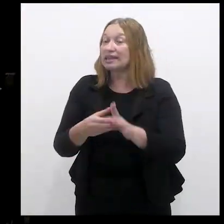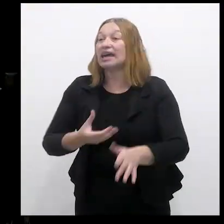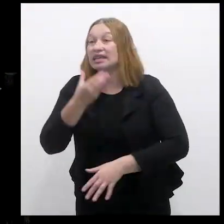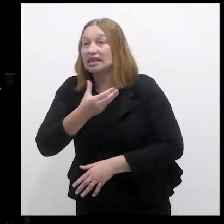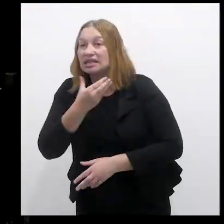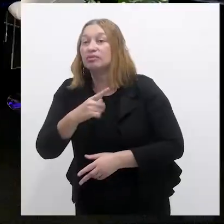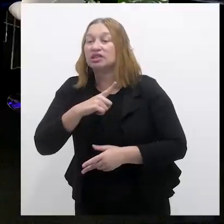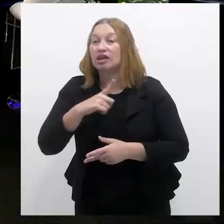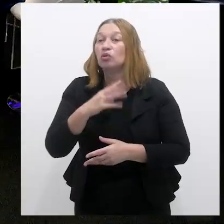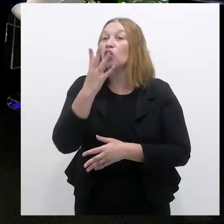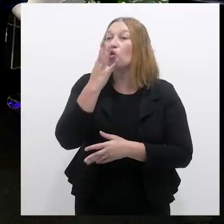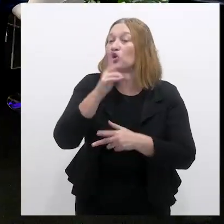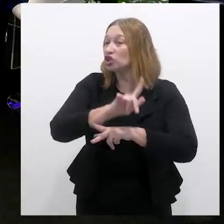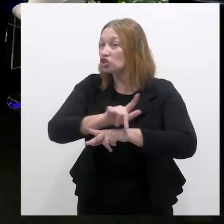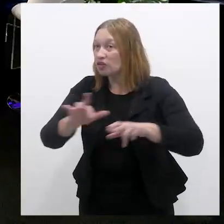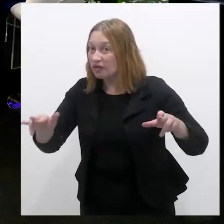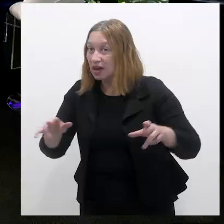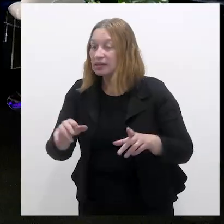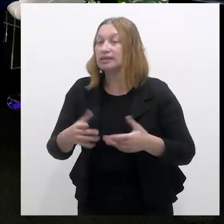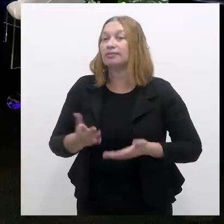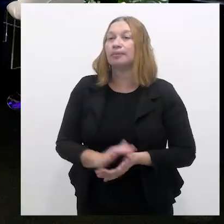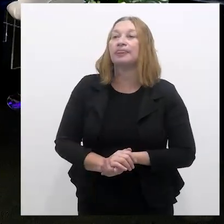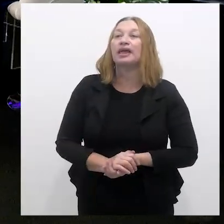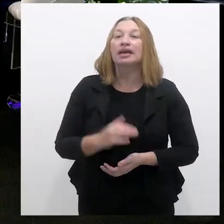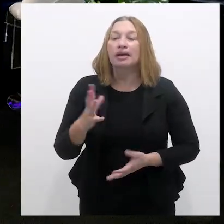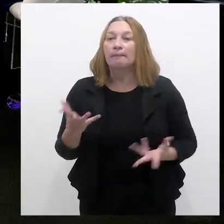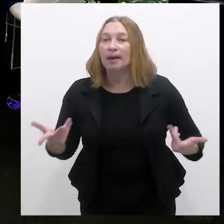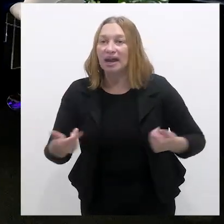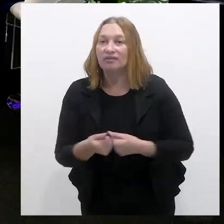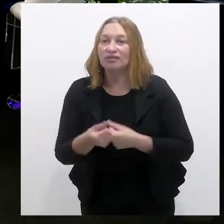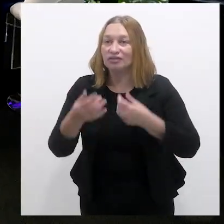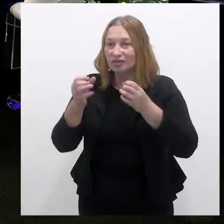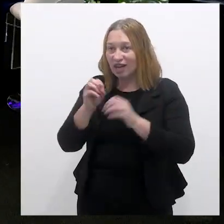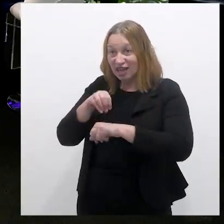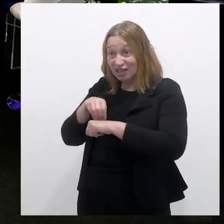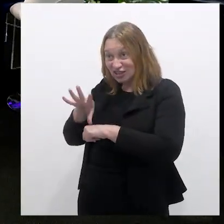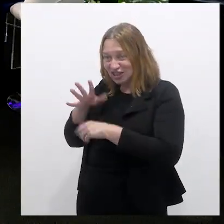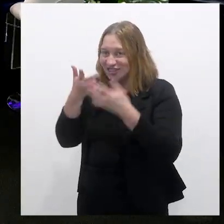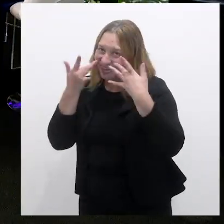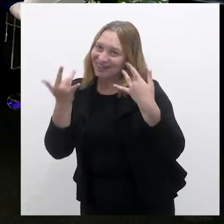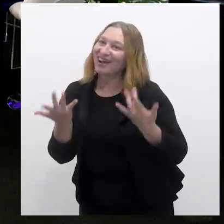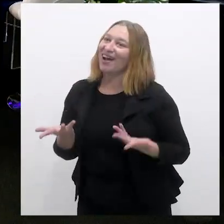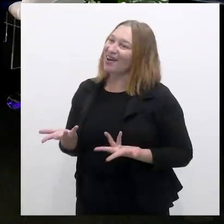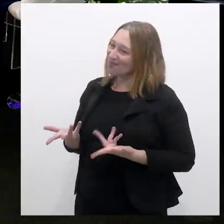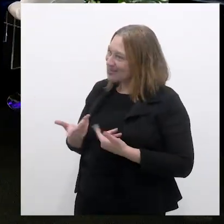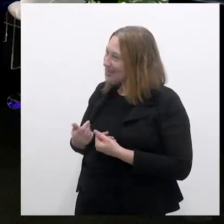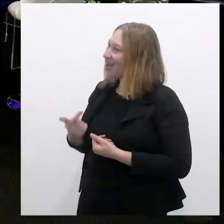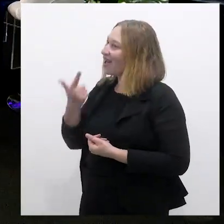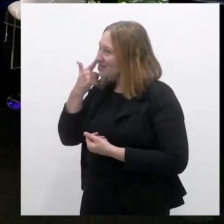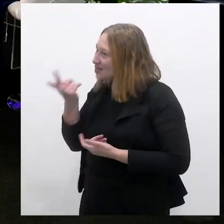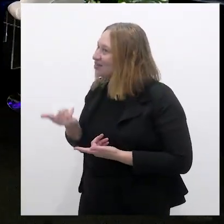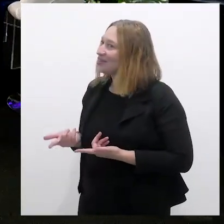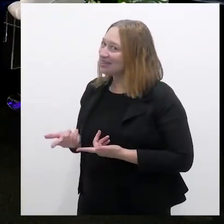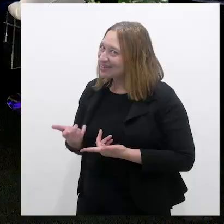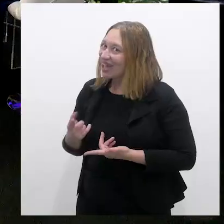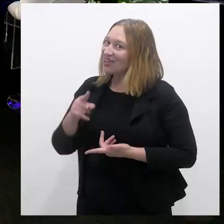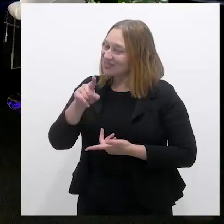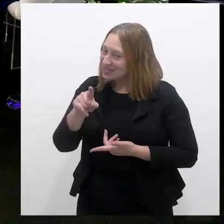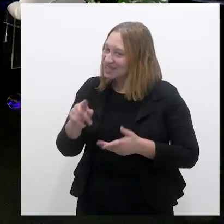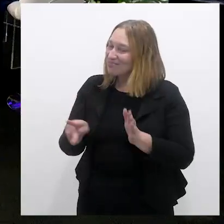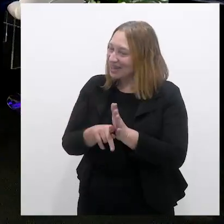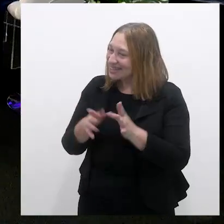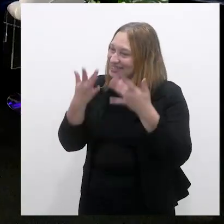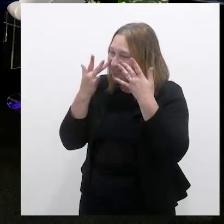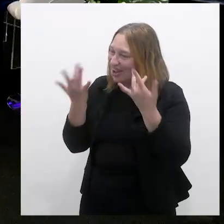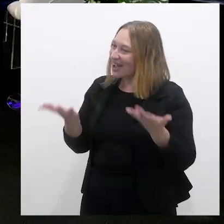e cores. Importantíssima dica. Exatamente. Maravilhoso. Pedro? Eu vou dar uma dica teatral, né? Por favor, né? Você é o cara